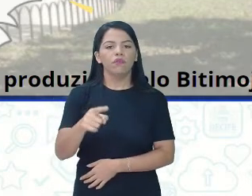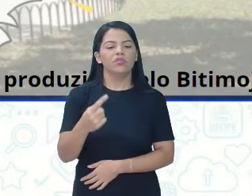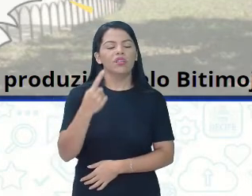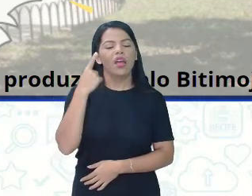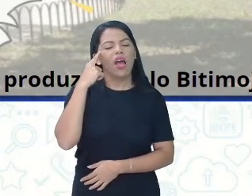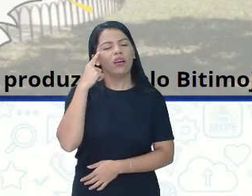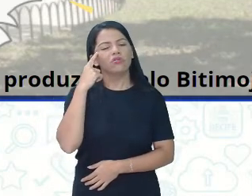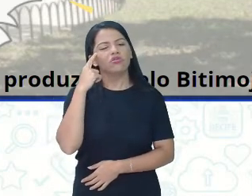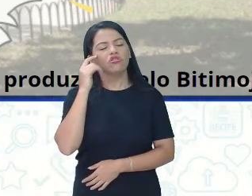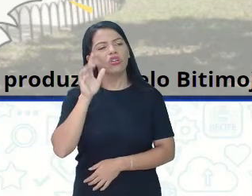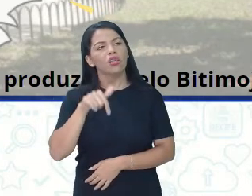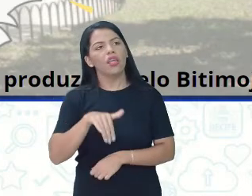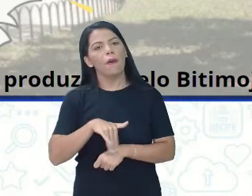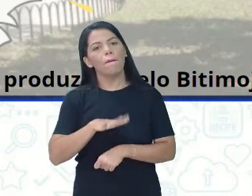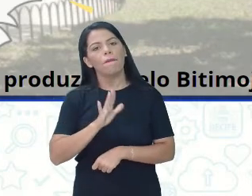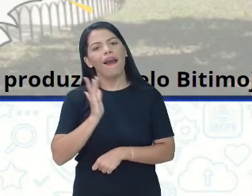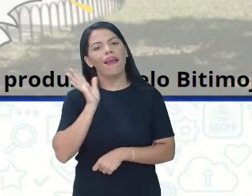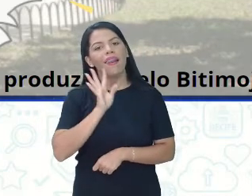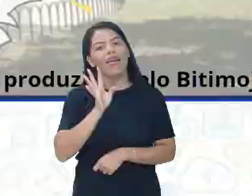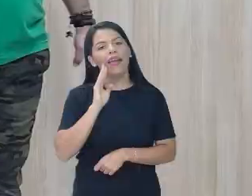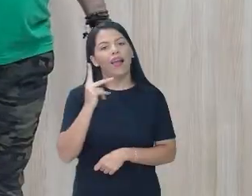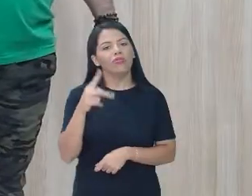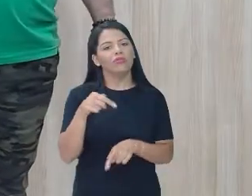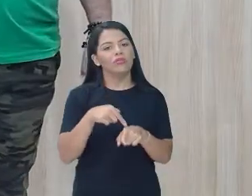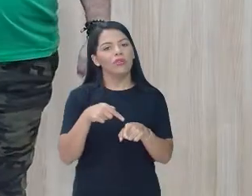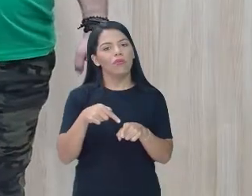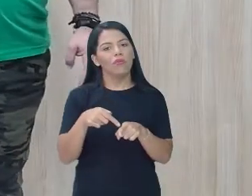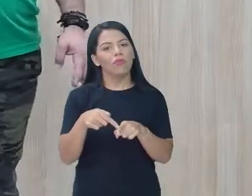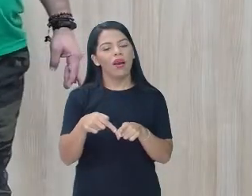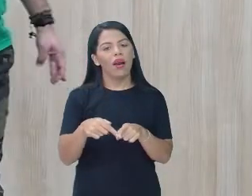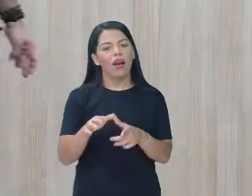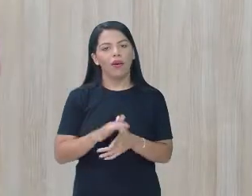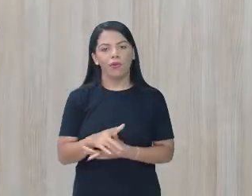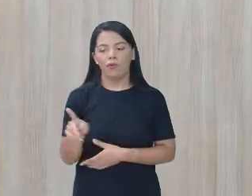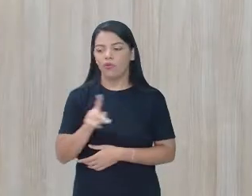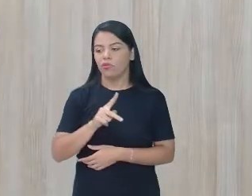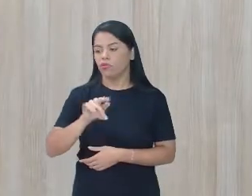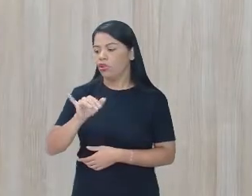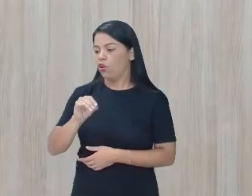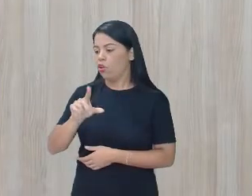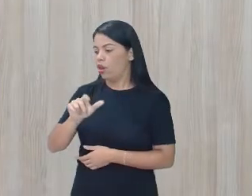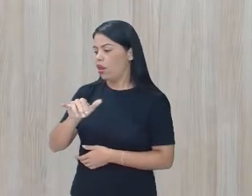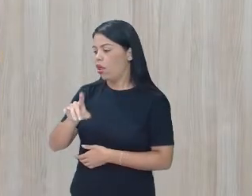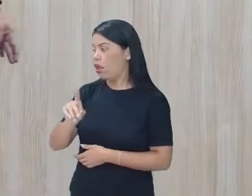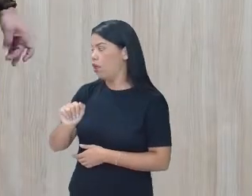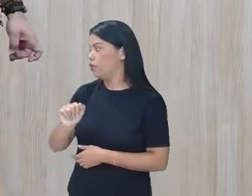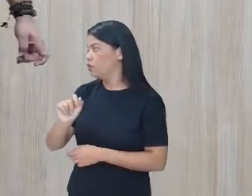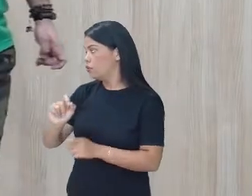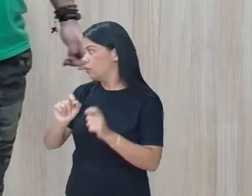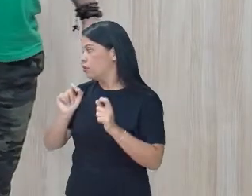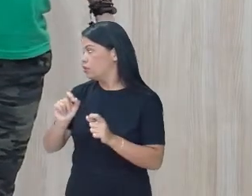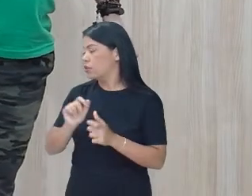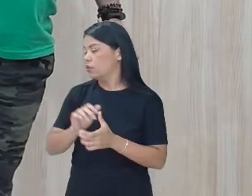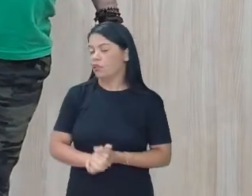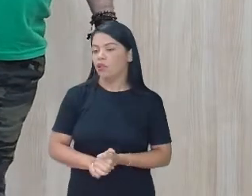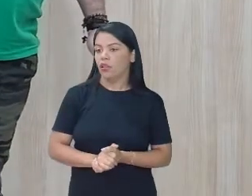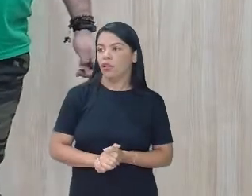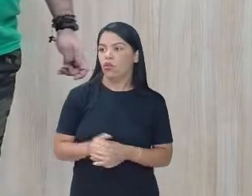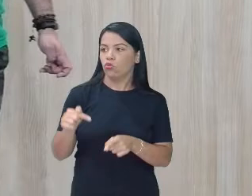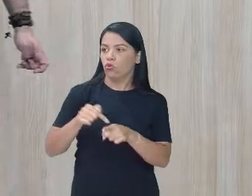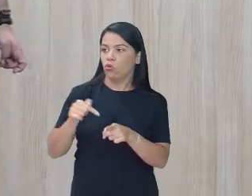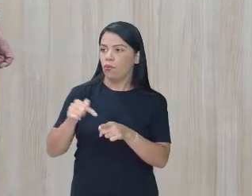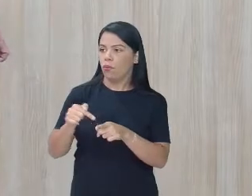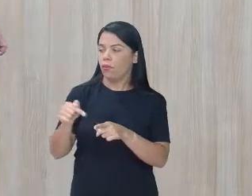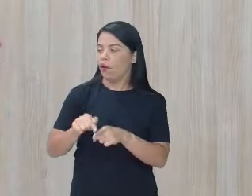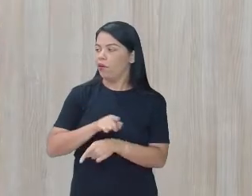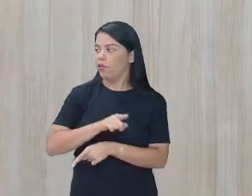ser mais legal do seu bairro? E aí, professora no bairro onde a senhora mora, quais são